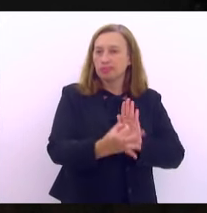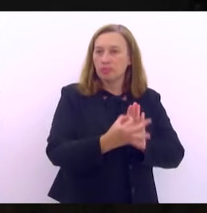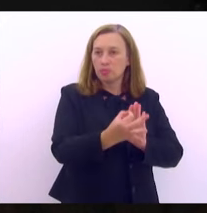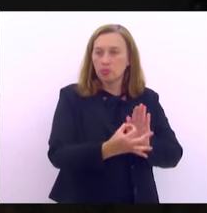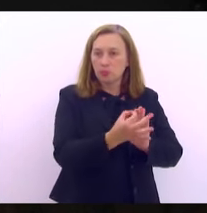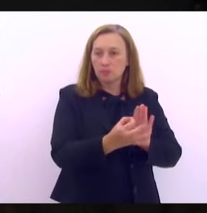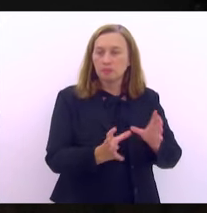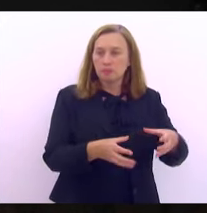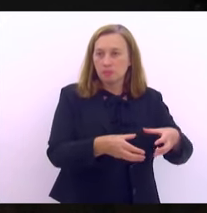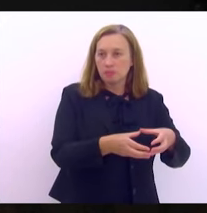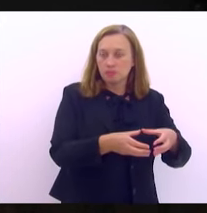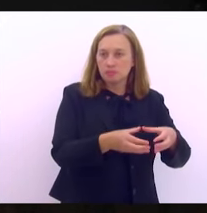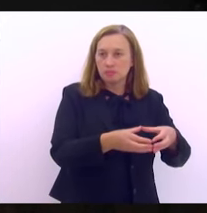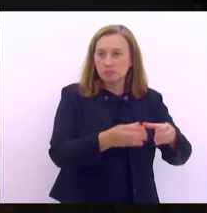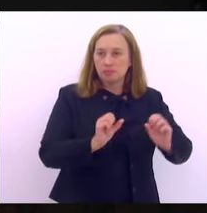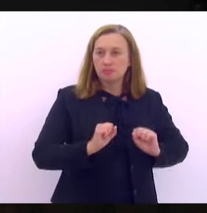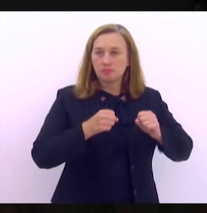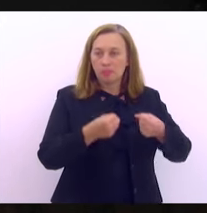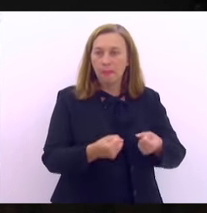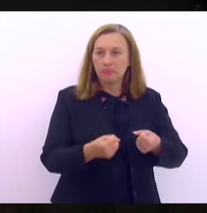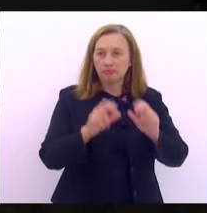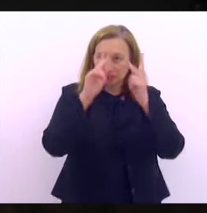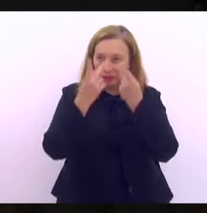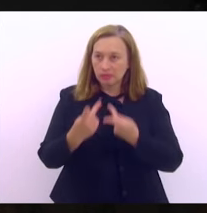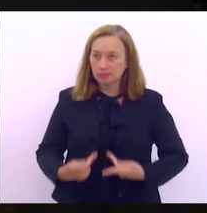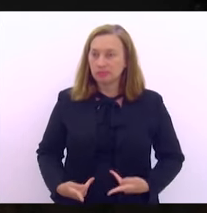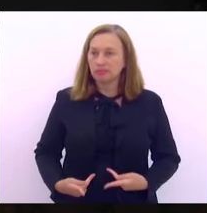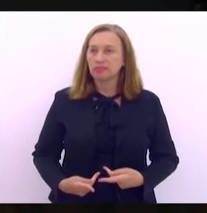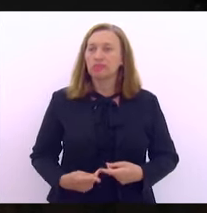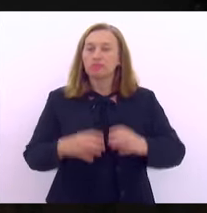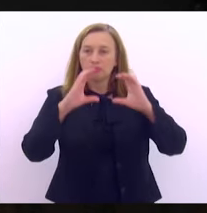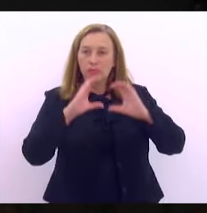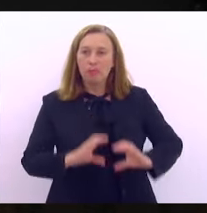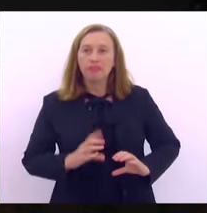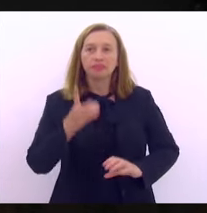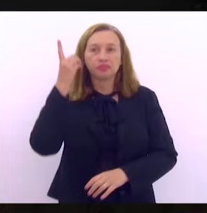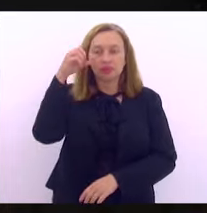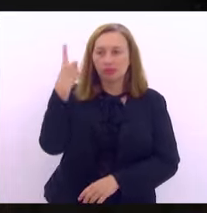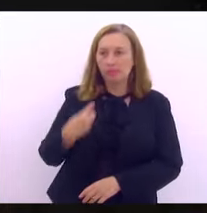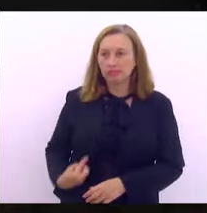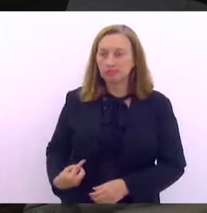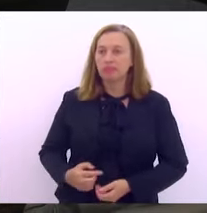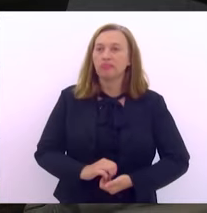pela Comissão de Defesa dos Direitos Humanos e Cidadania, deputada Dani Balbi.